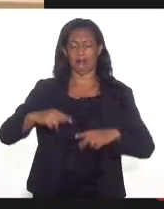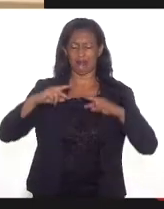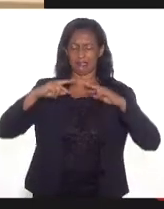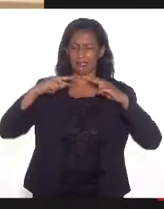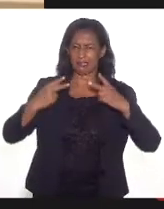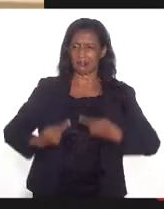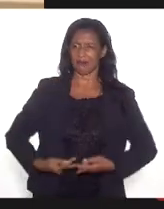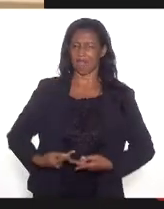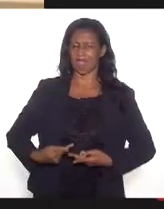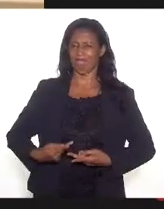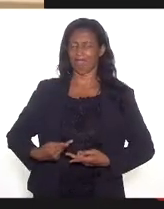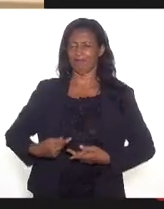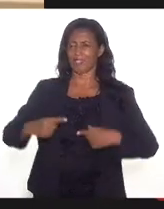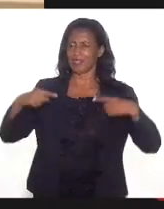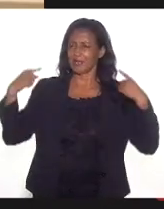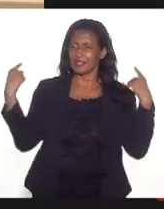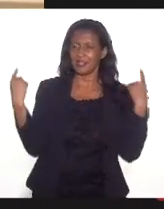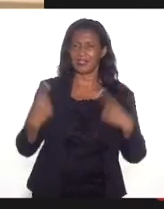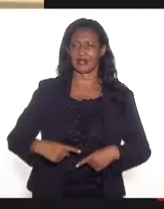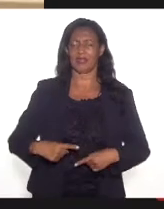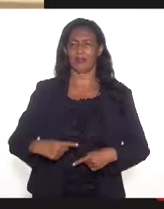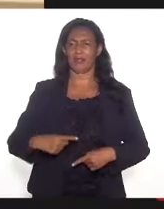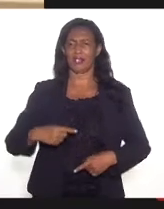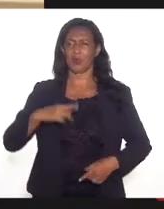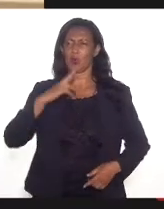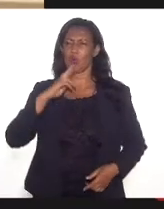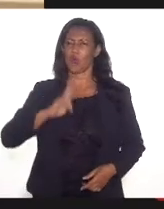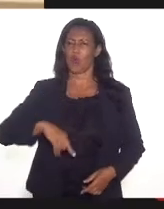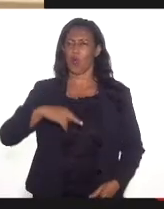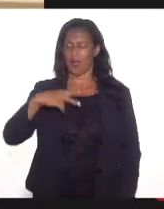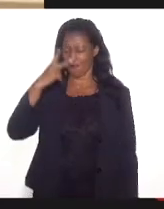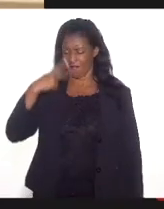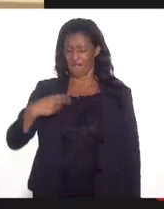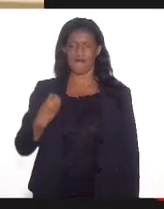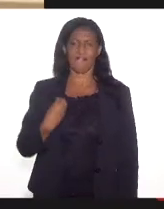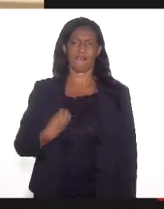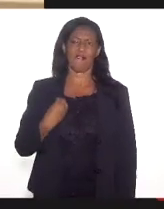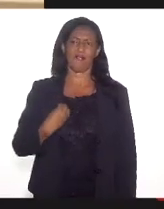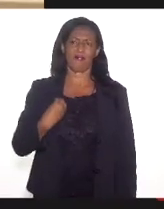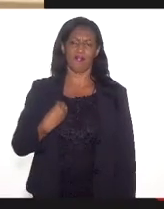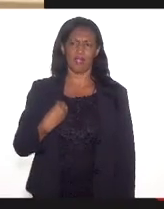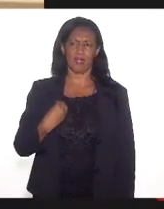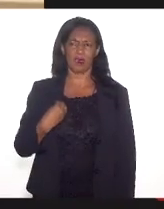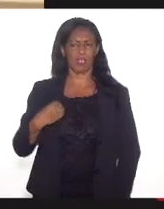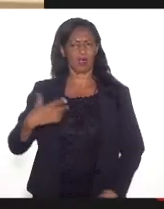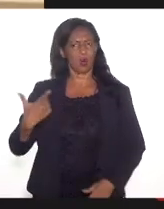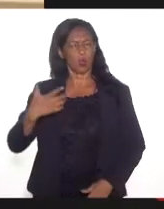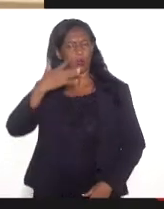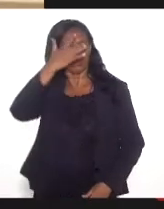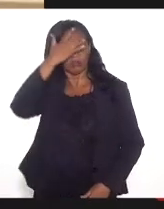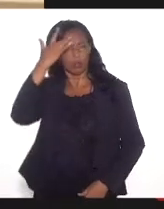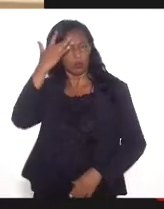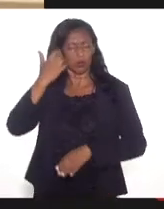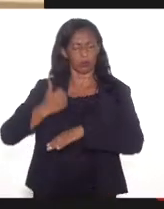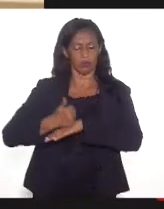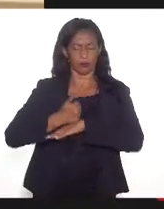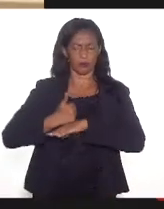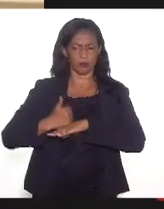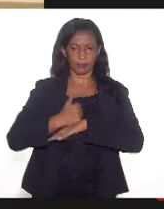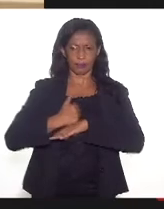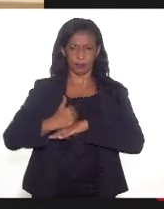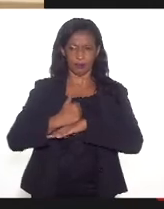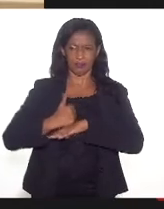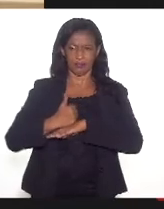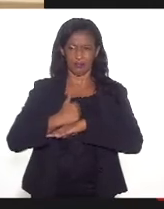desafia a nossa possibilidade de nos reconhecermos enquanto sujeitos dignos de